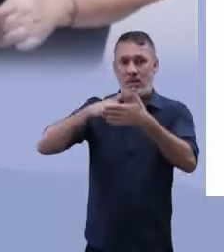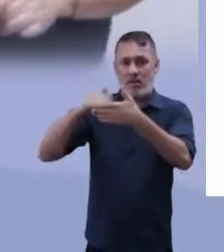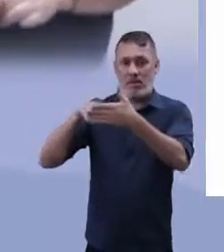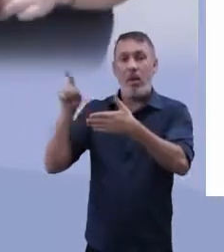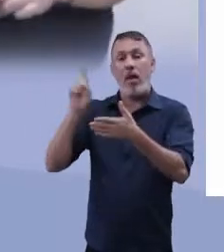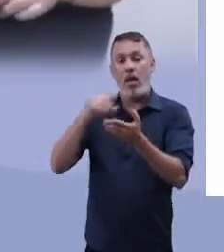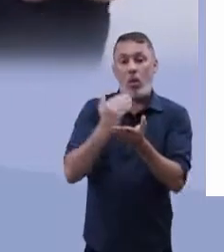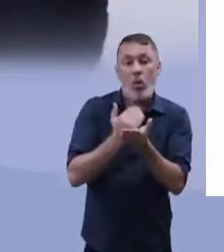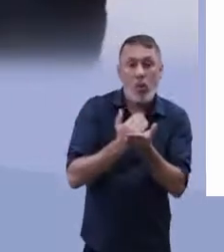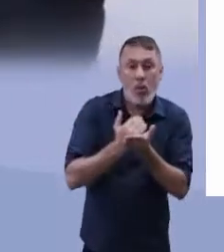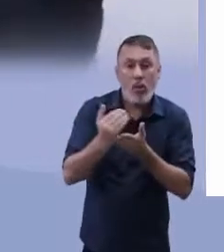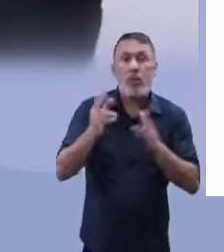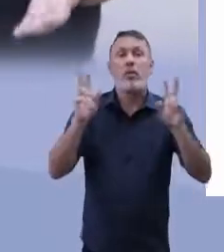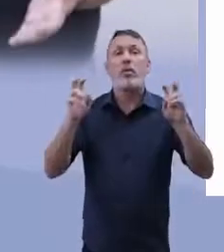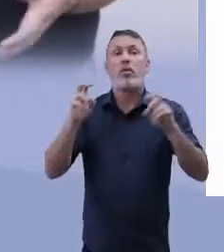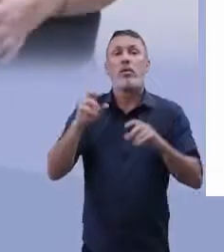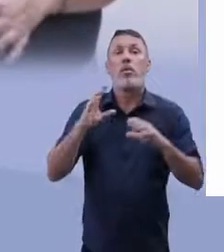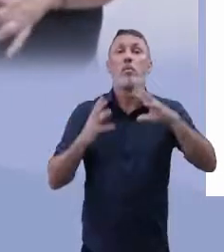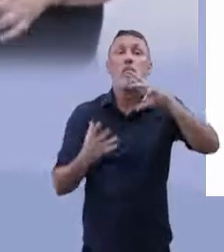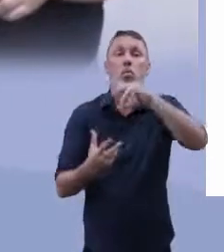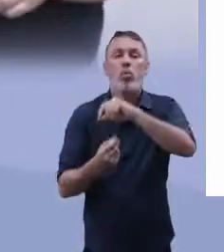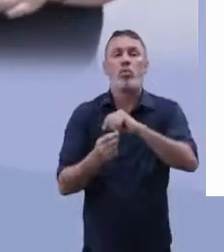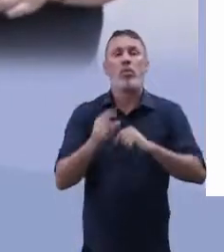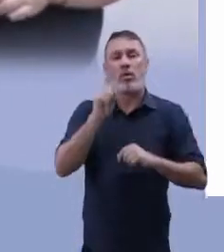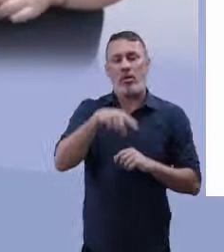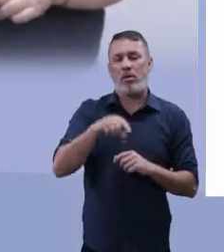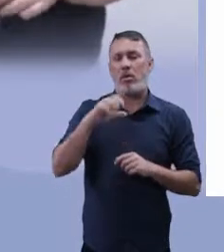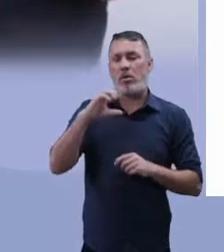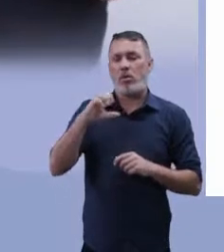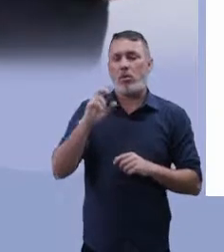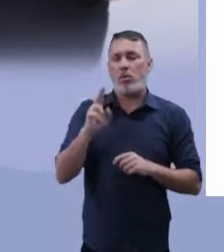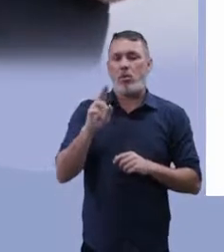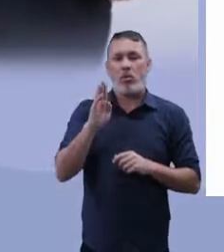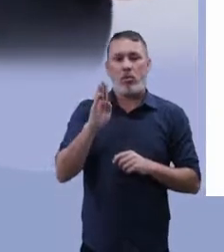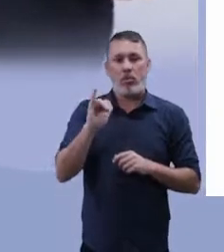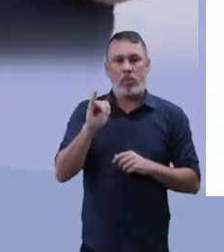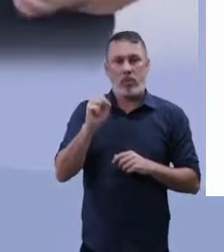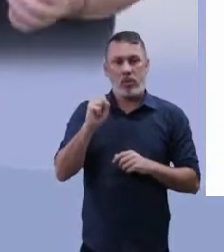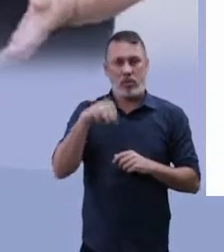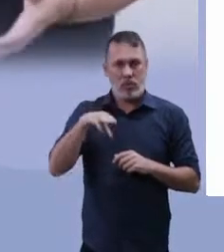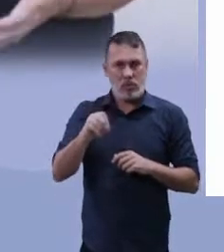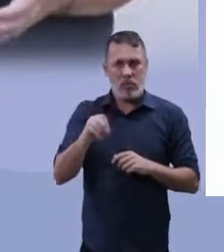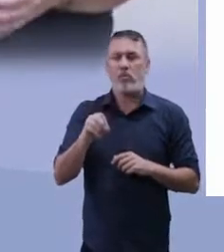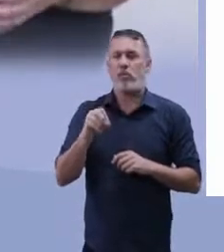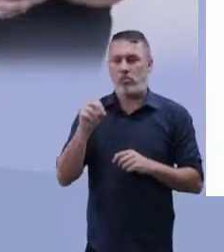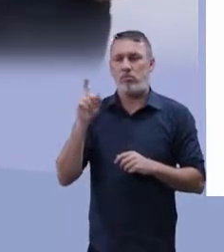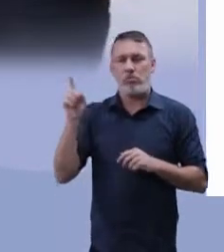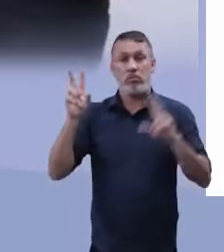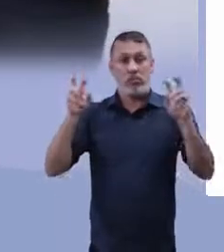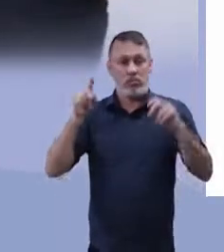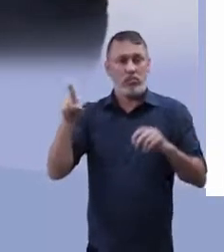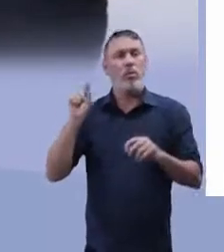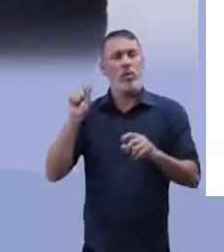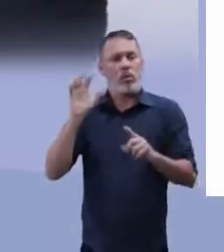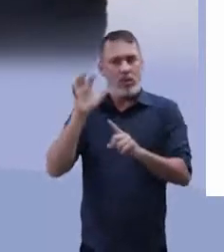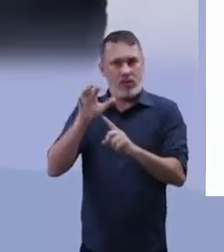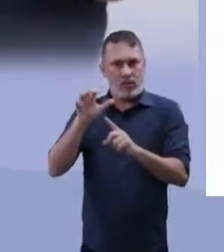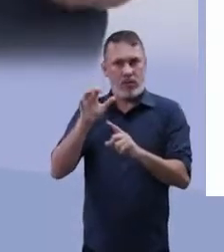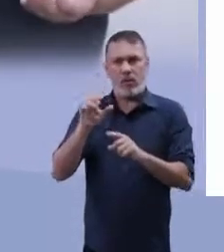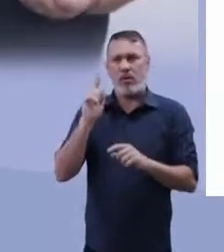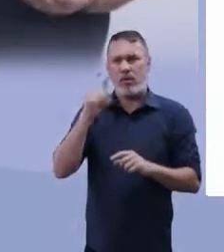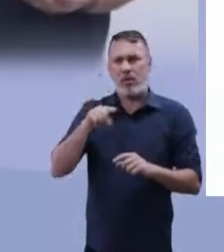obra que dá início ao cubismo no mundo. A obra se chama Les Demoiselles d'Avillon e traz,